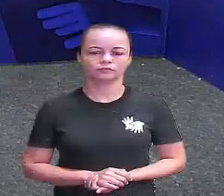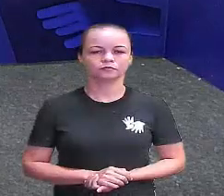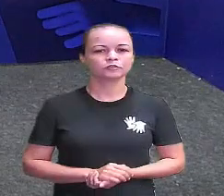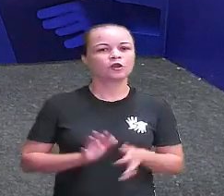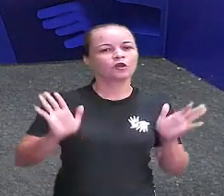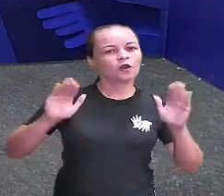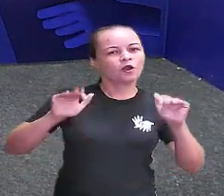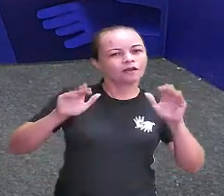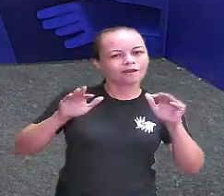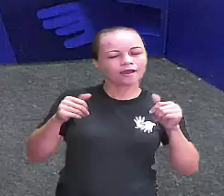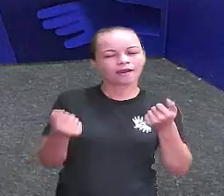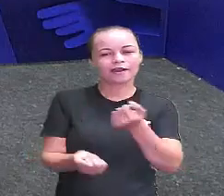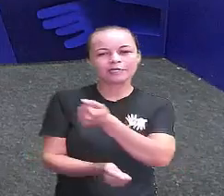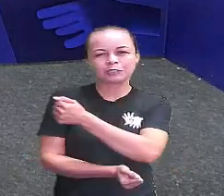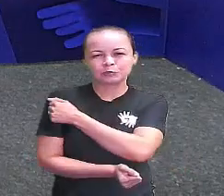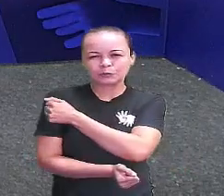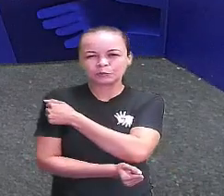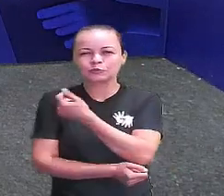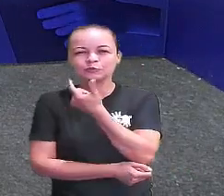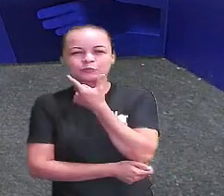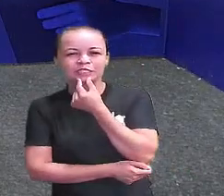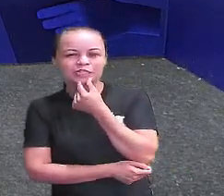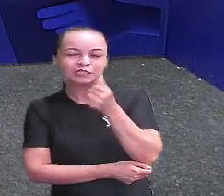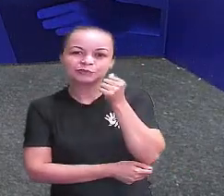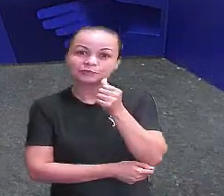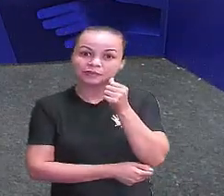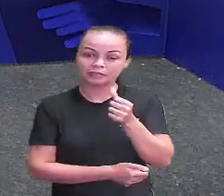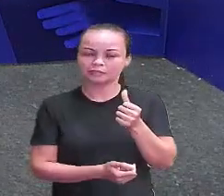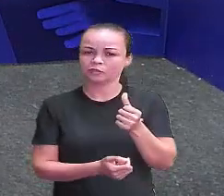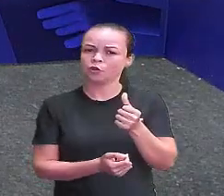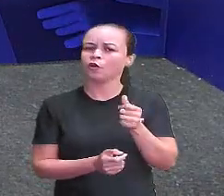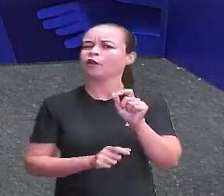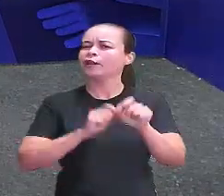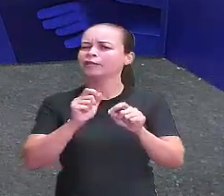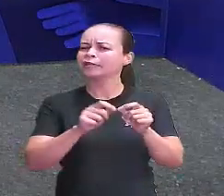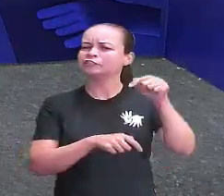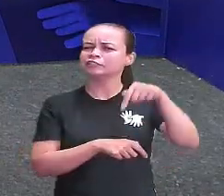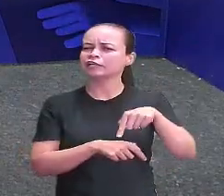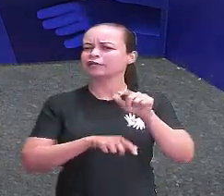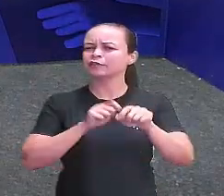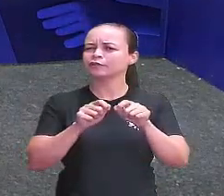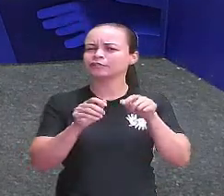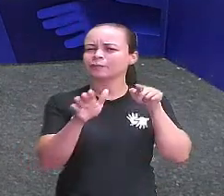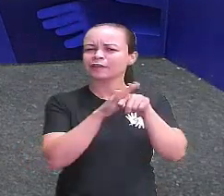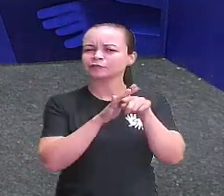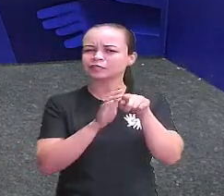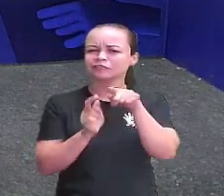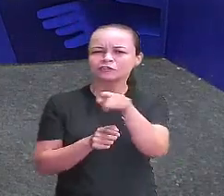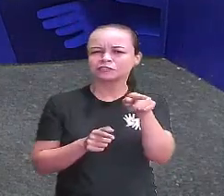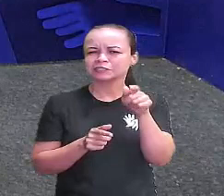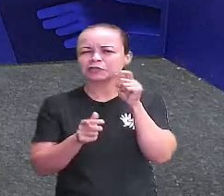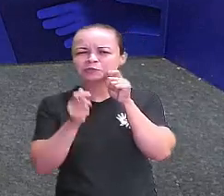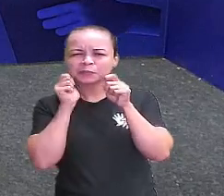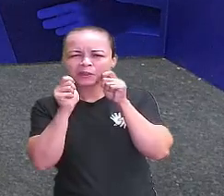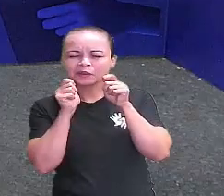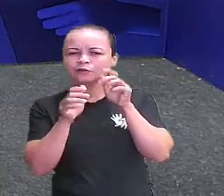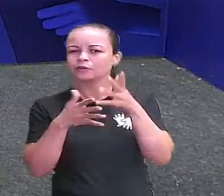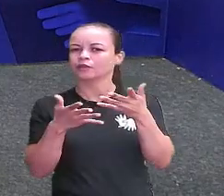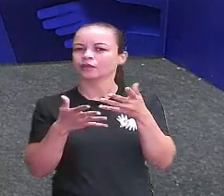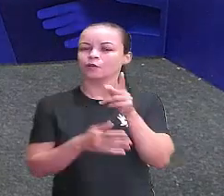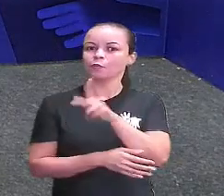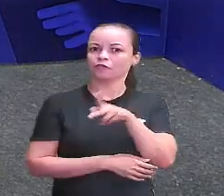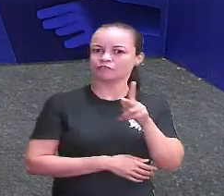Salve, salve, aluna e aluno. Olha quem é que está aqui na área fazendo uma perguntinha fofinha, cuti-cuti. O professor